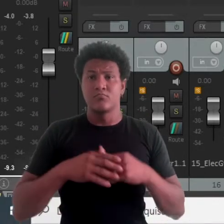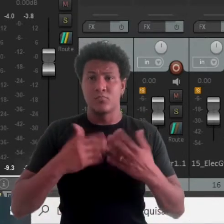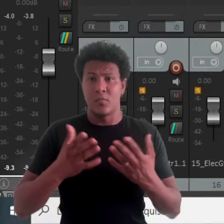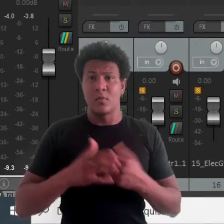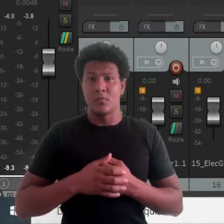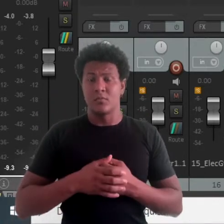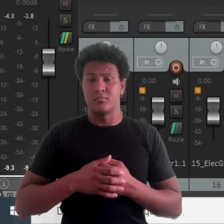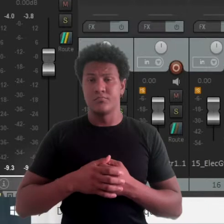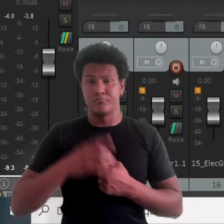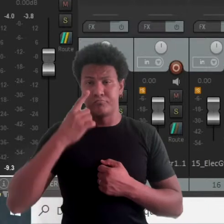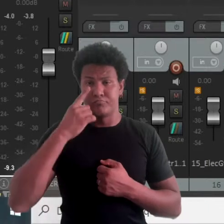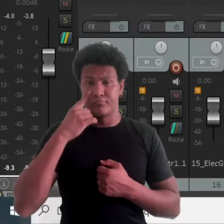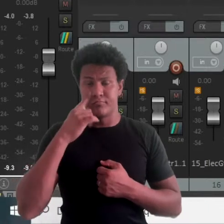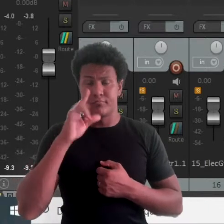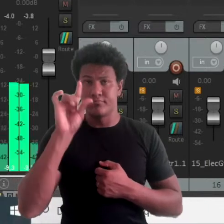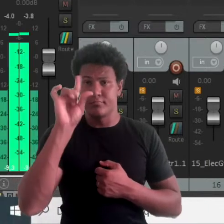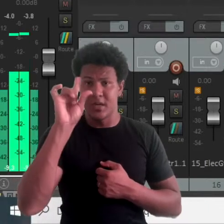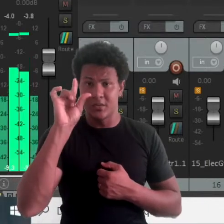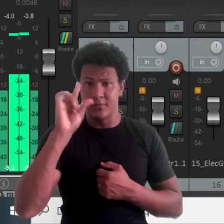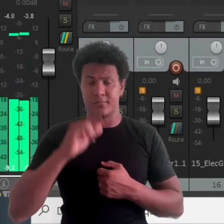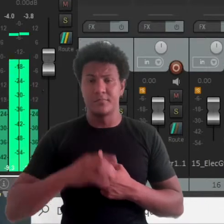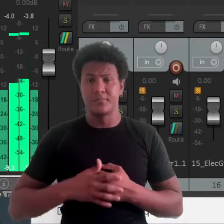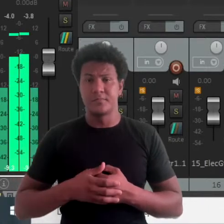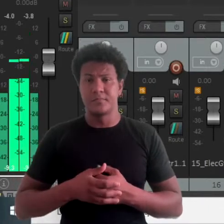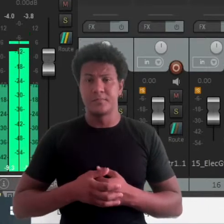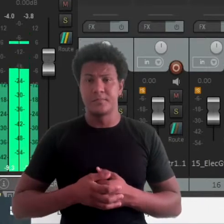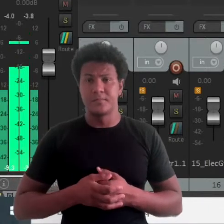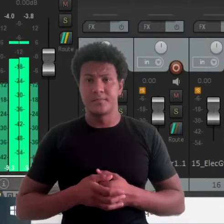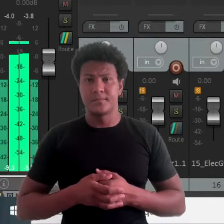vou habilitar ele aqui, beleza?